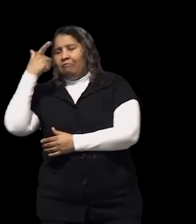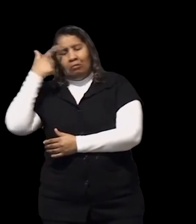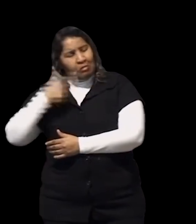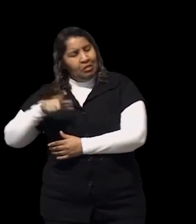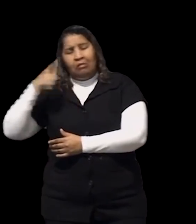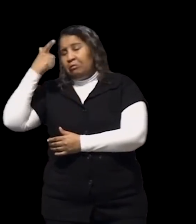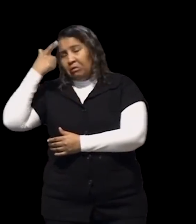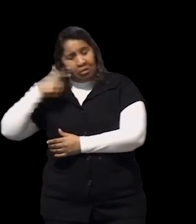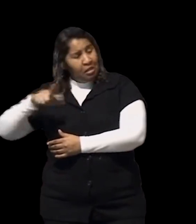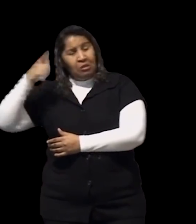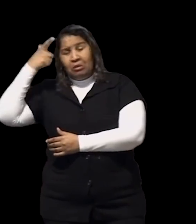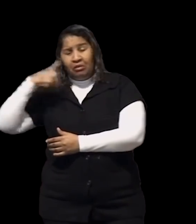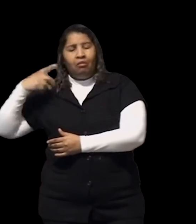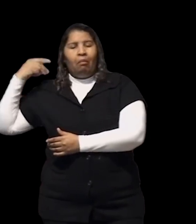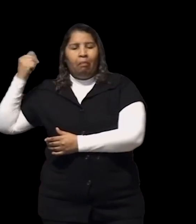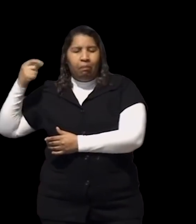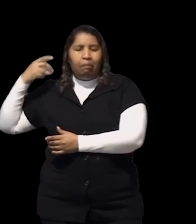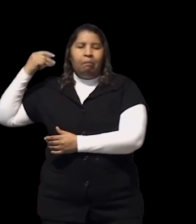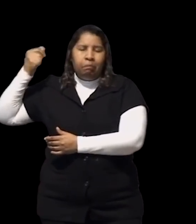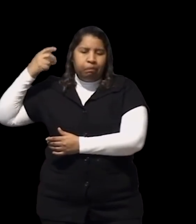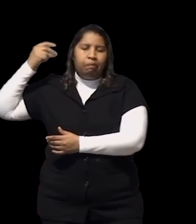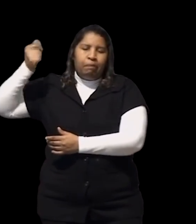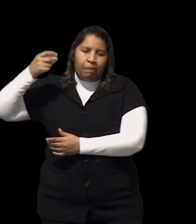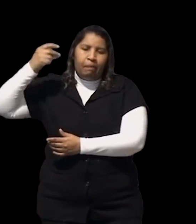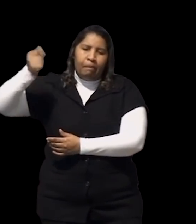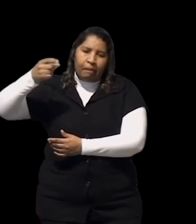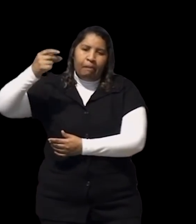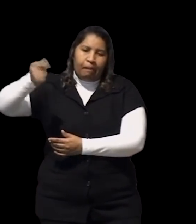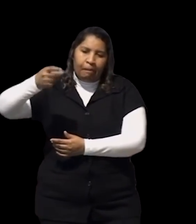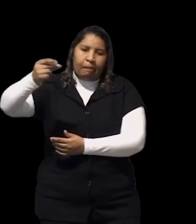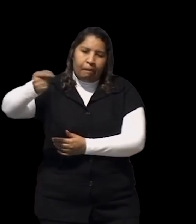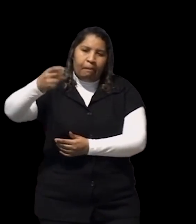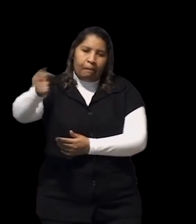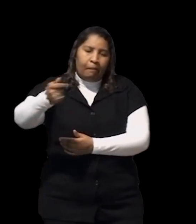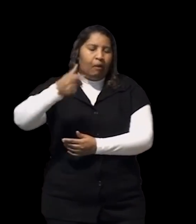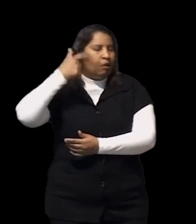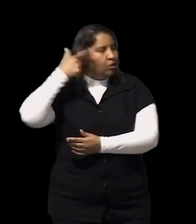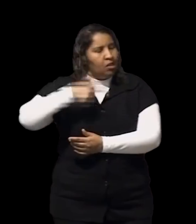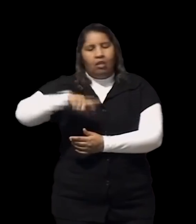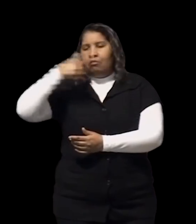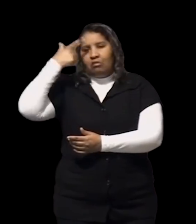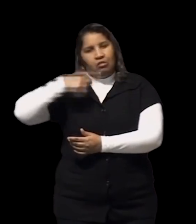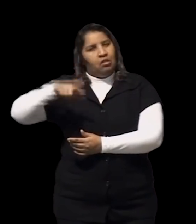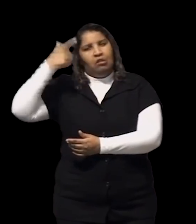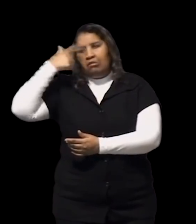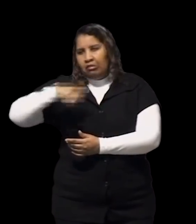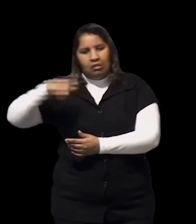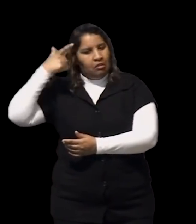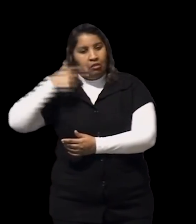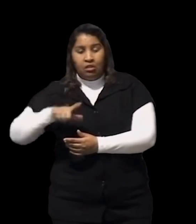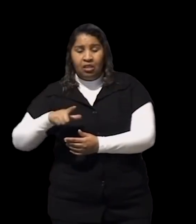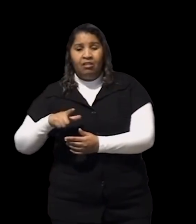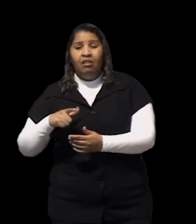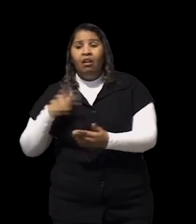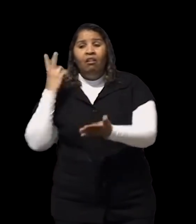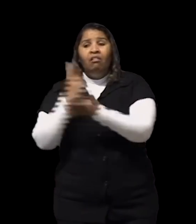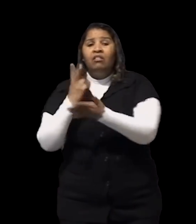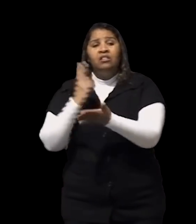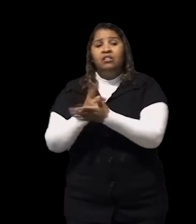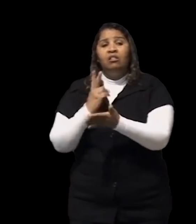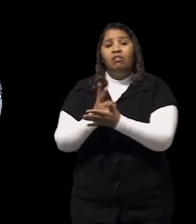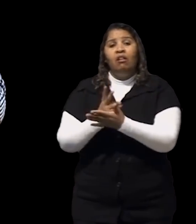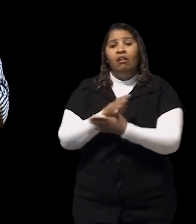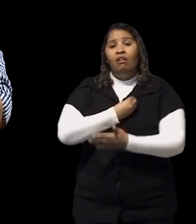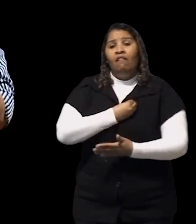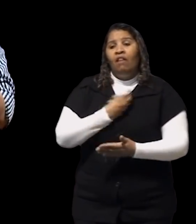medo que isso é costuma o sofrimento se acostuma com os açoites não a vida é assim